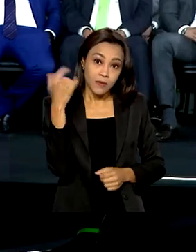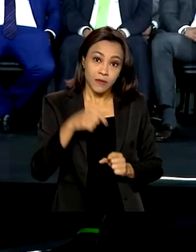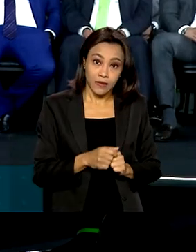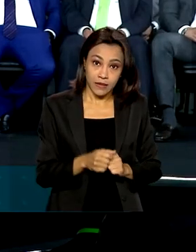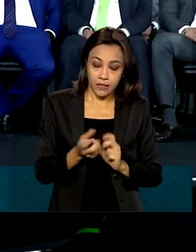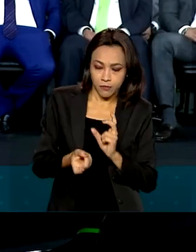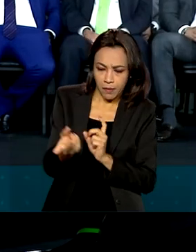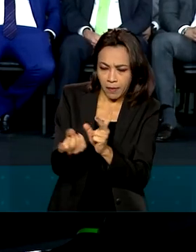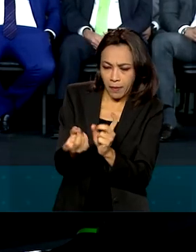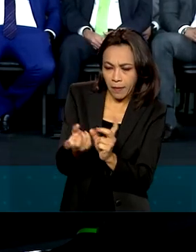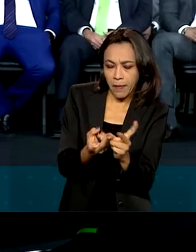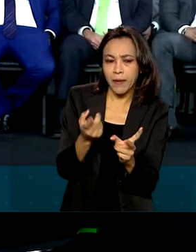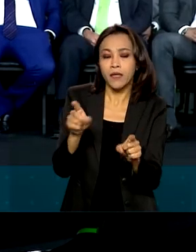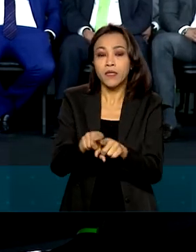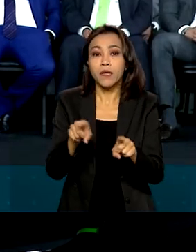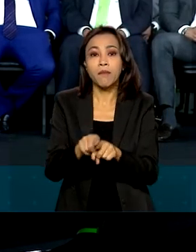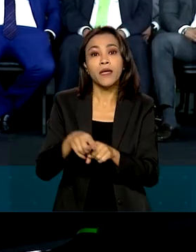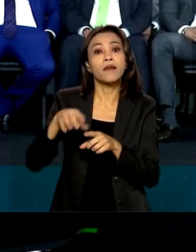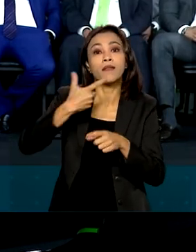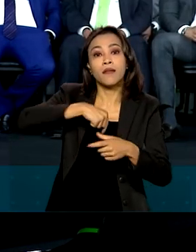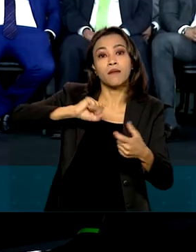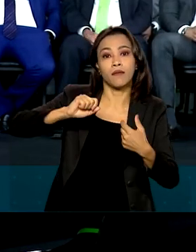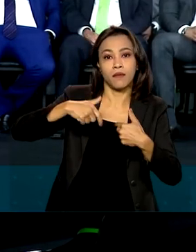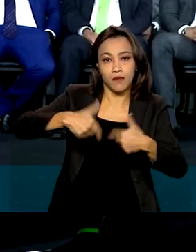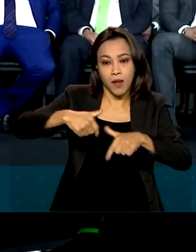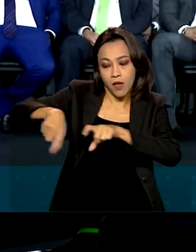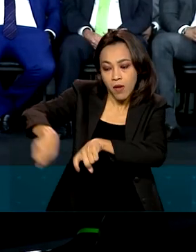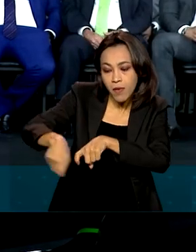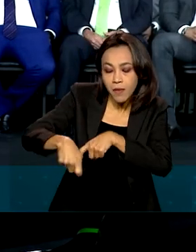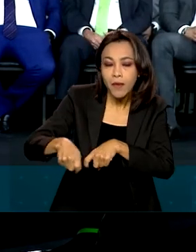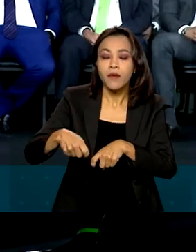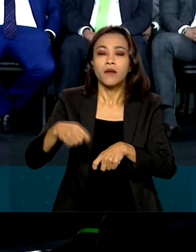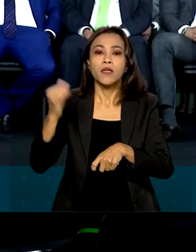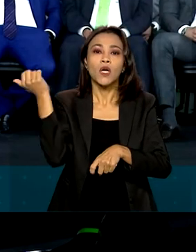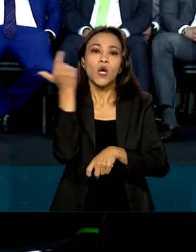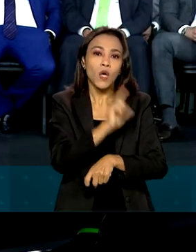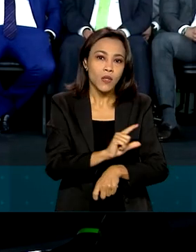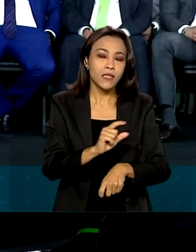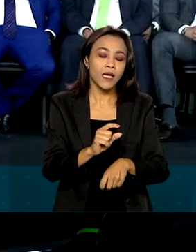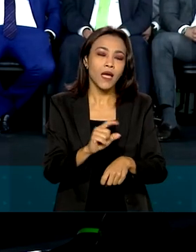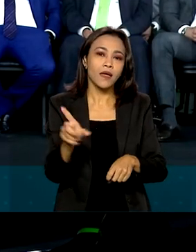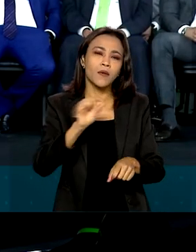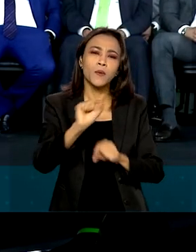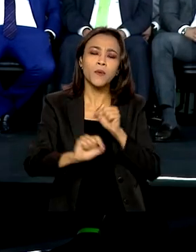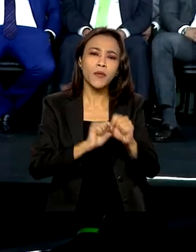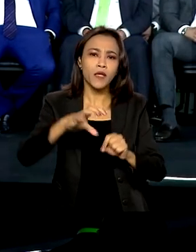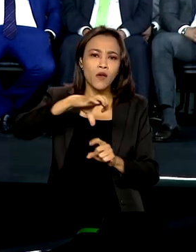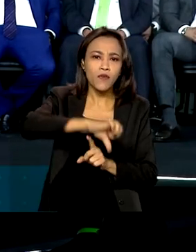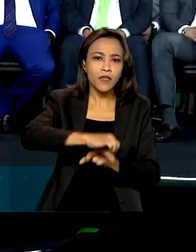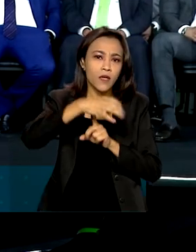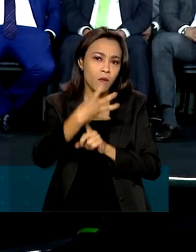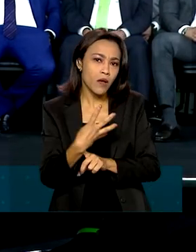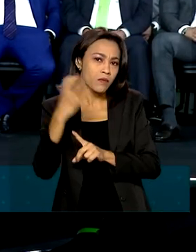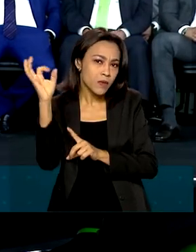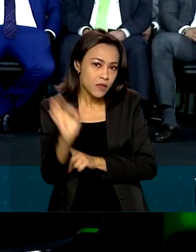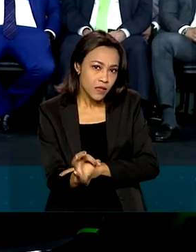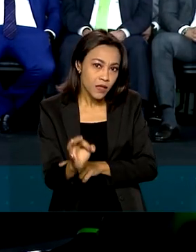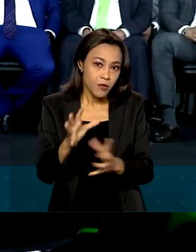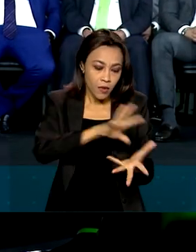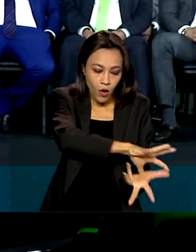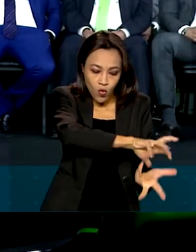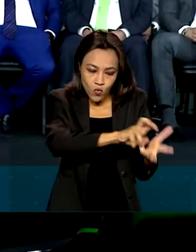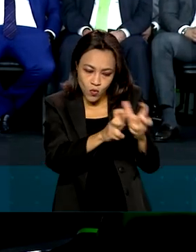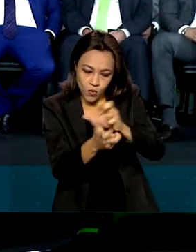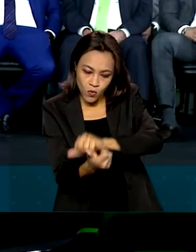e os produtores rurais, num Brasil continental, conseguem retornar 94% das embalagens para